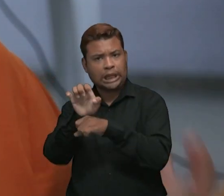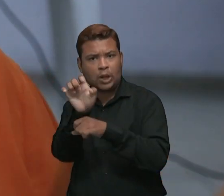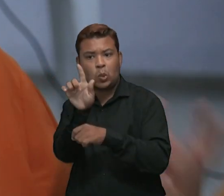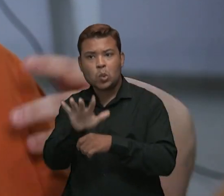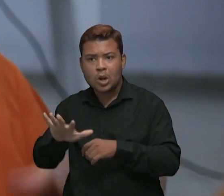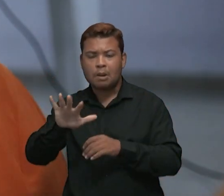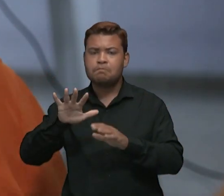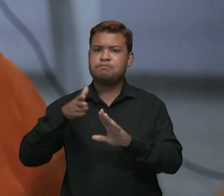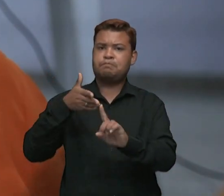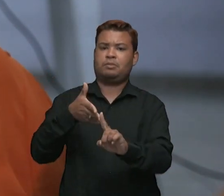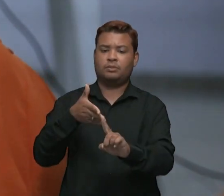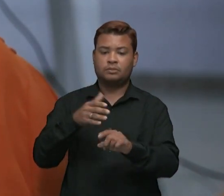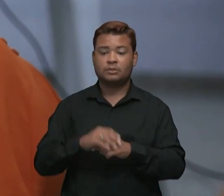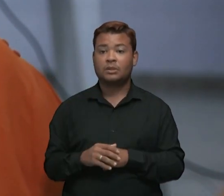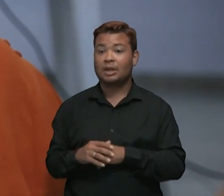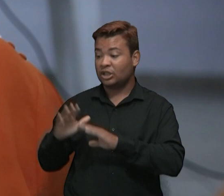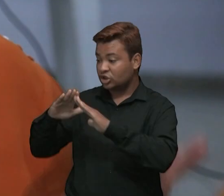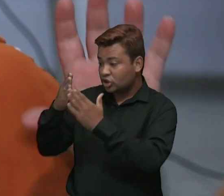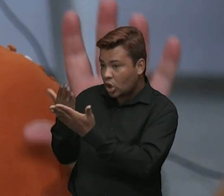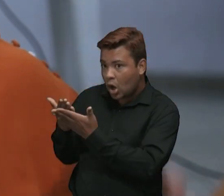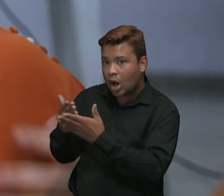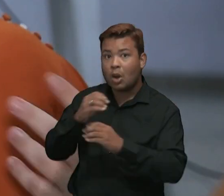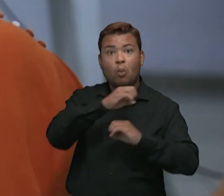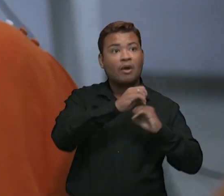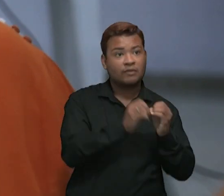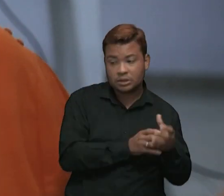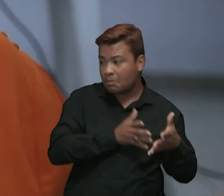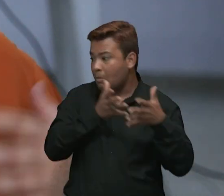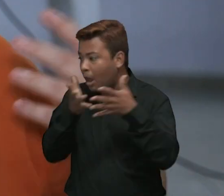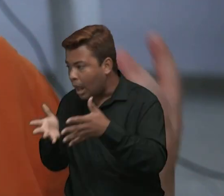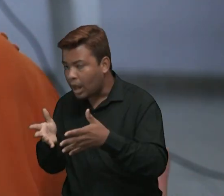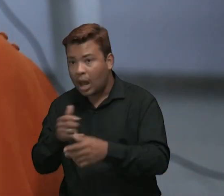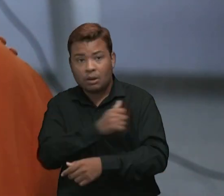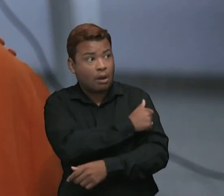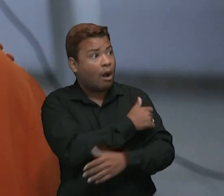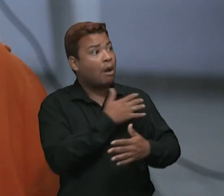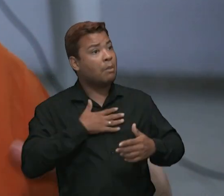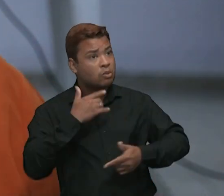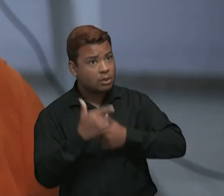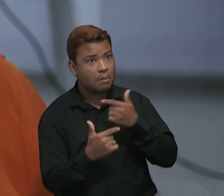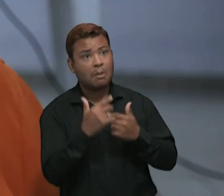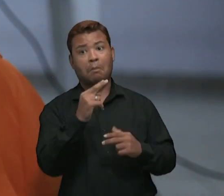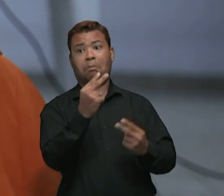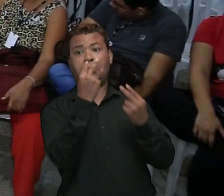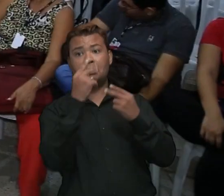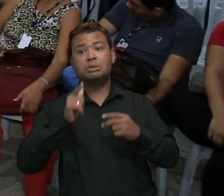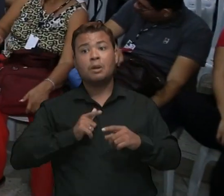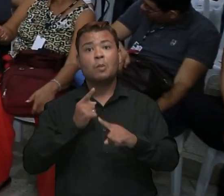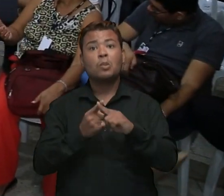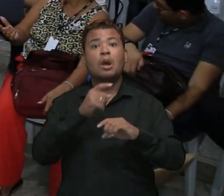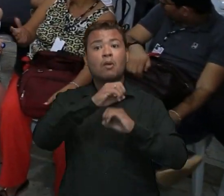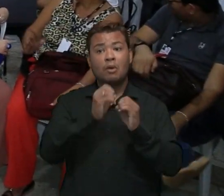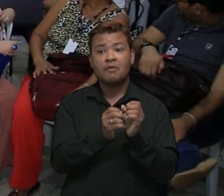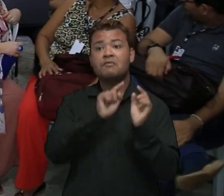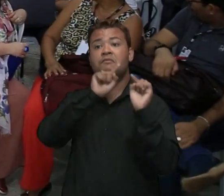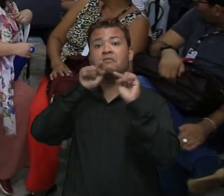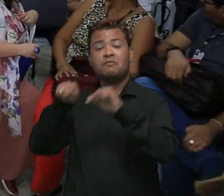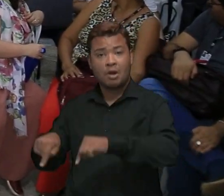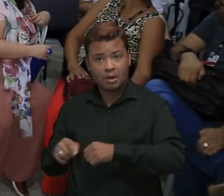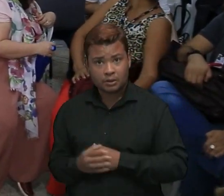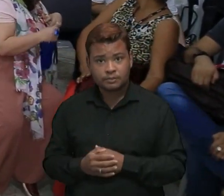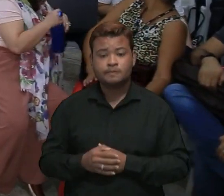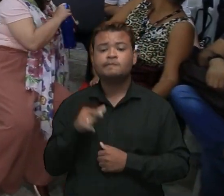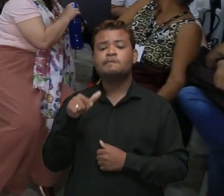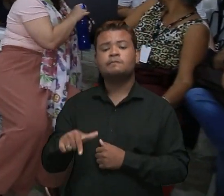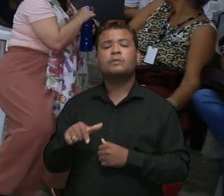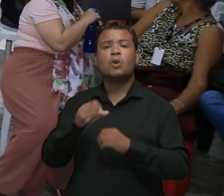quando a UFG vem à escola, os estudantes falam assim, opa, o meu trabalho está sendo reconhecido, porque a UFG está aqui. Então, esse contato, né, que eles